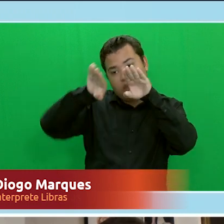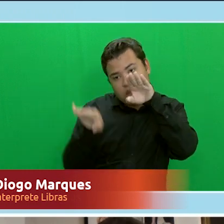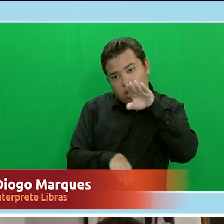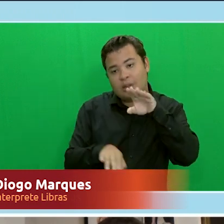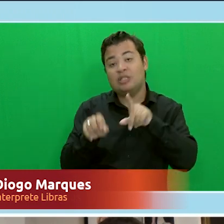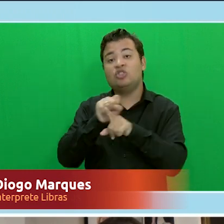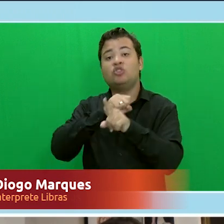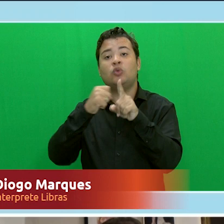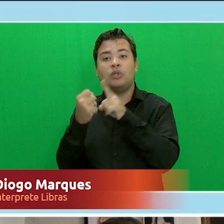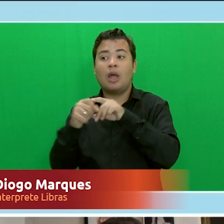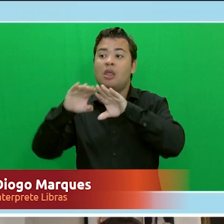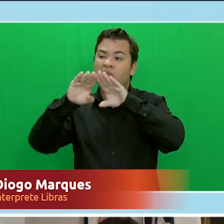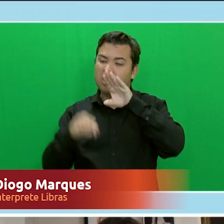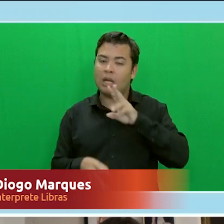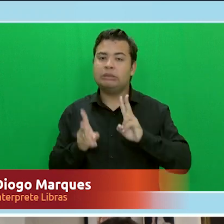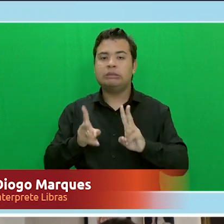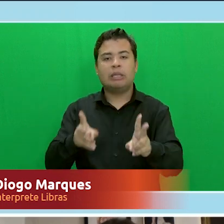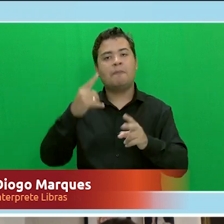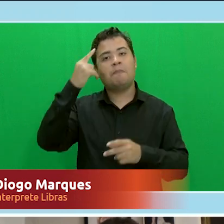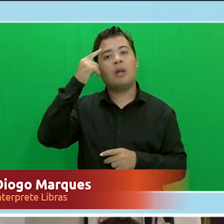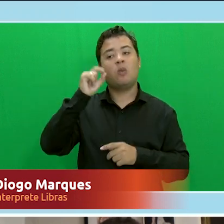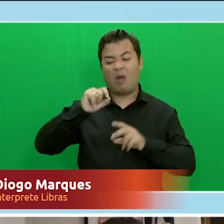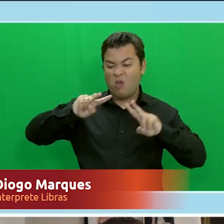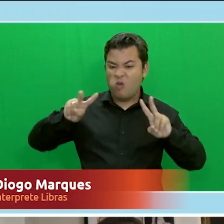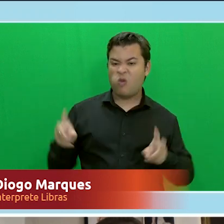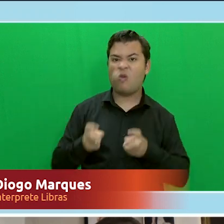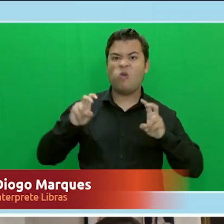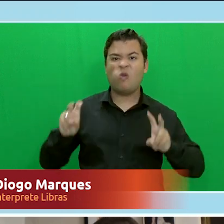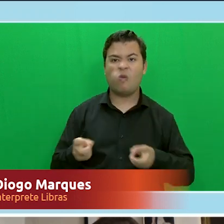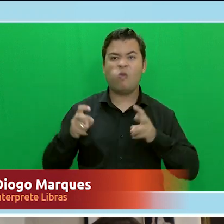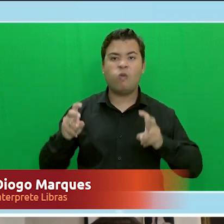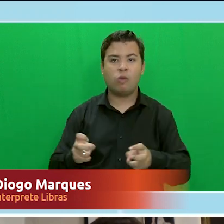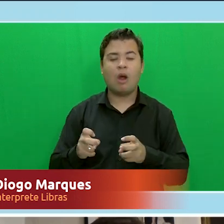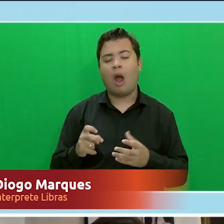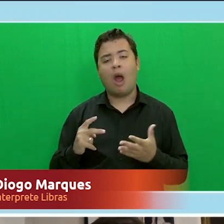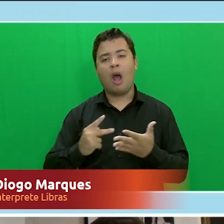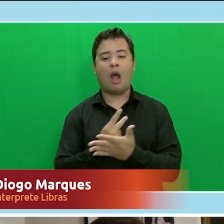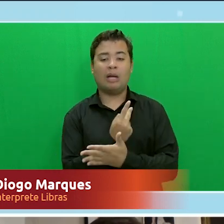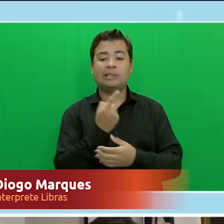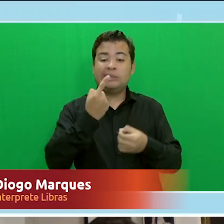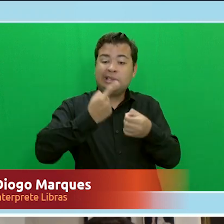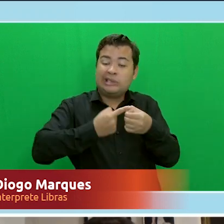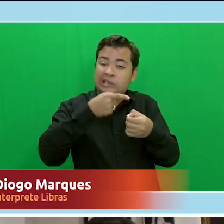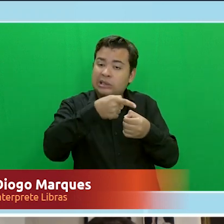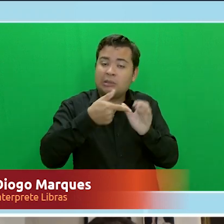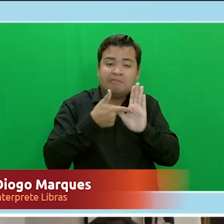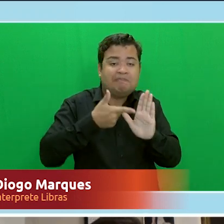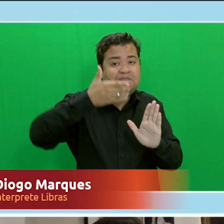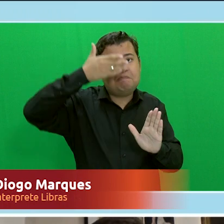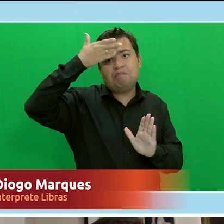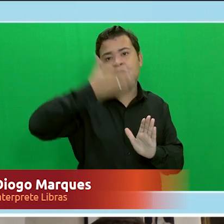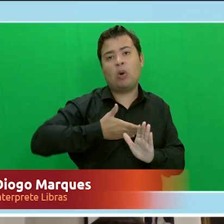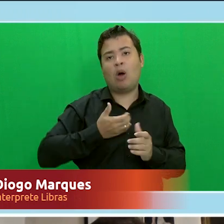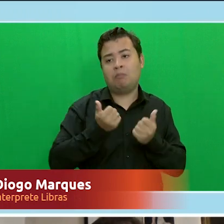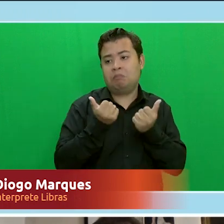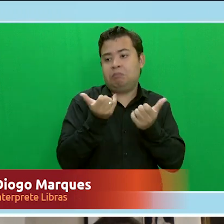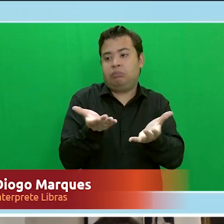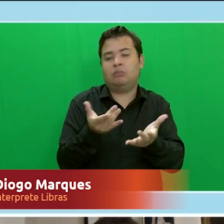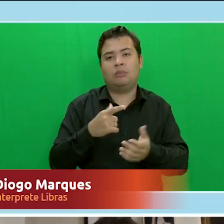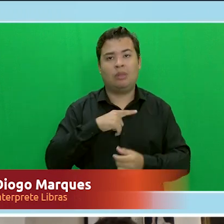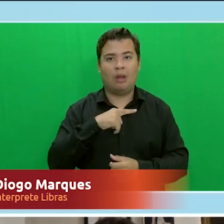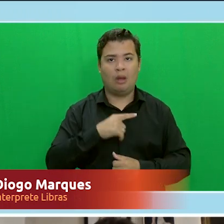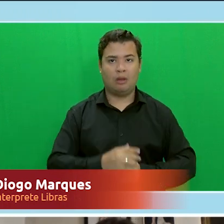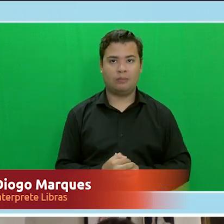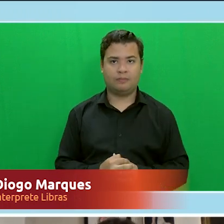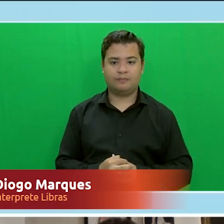Uma sociedade desigual, baseada na exploração, a cidade ela vai expor